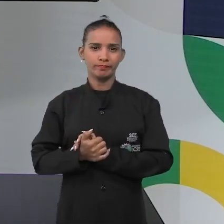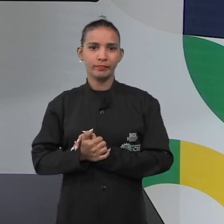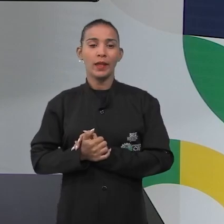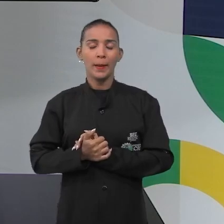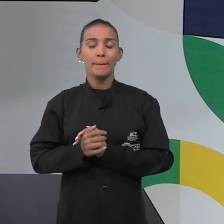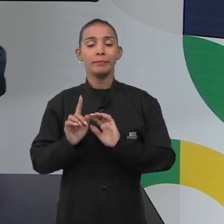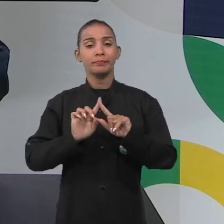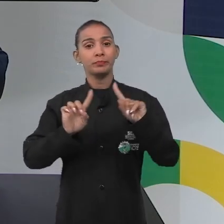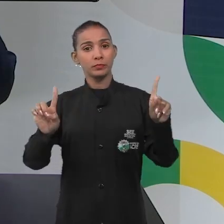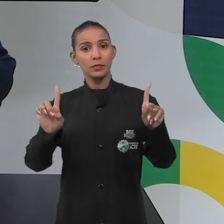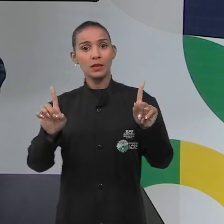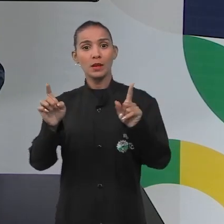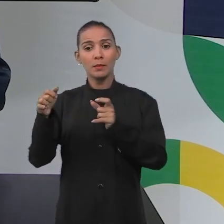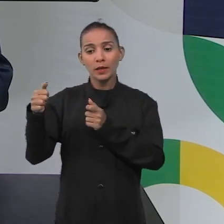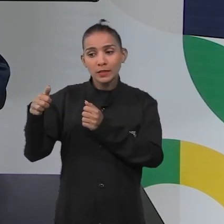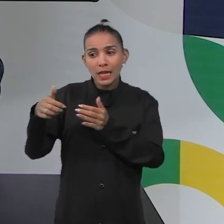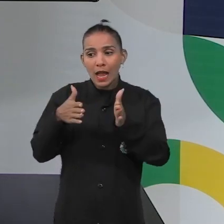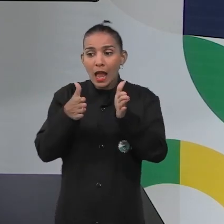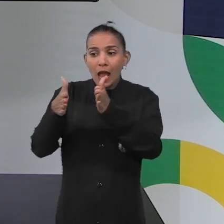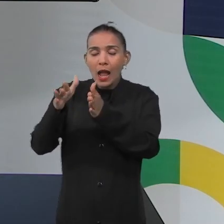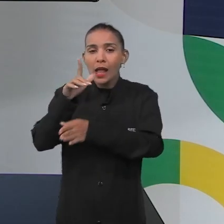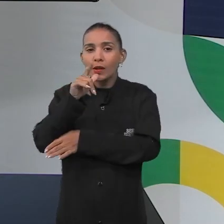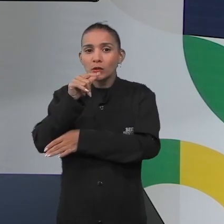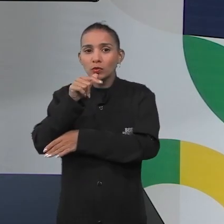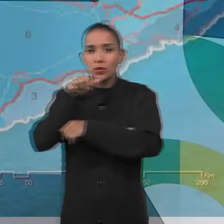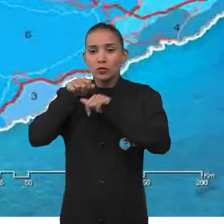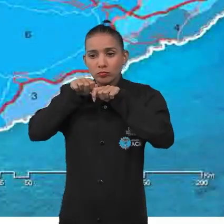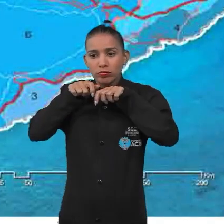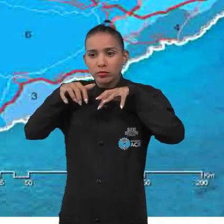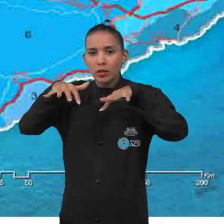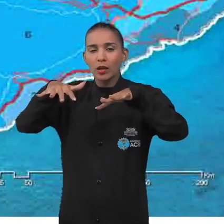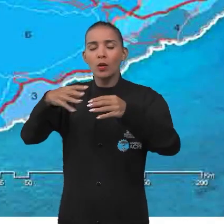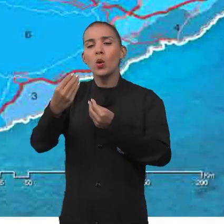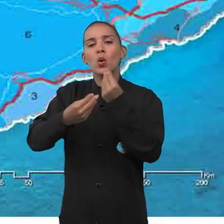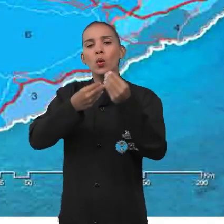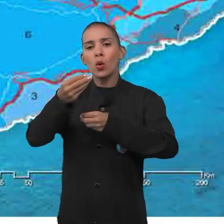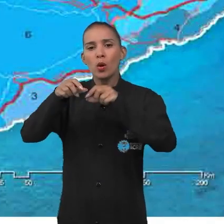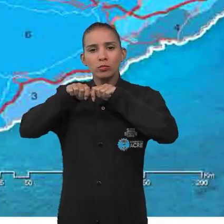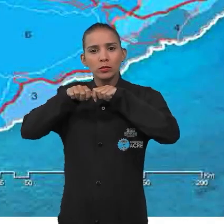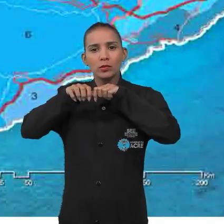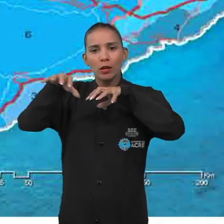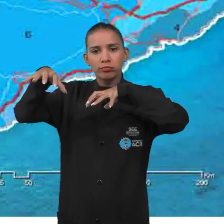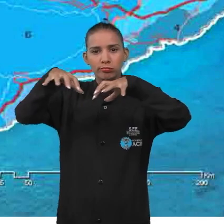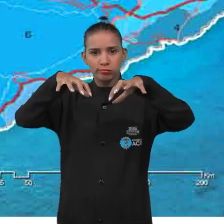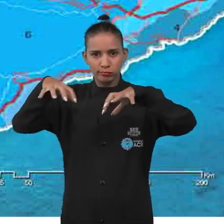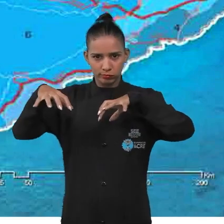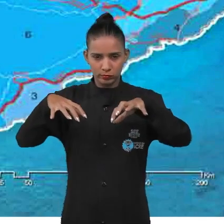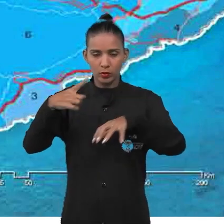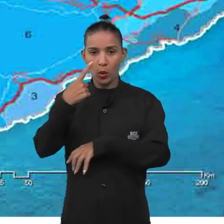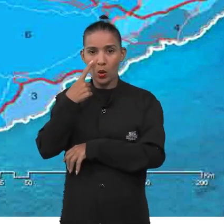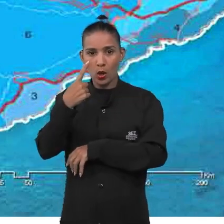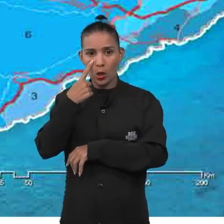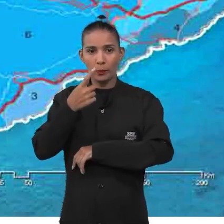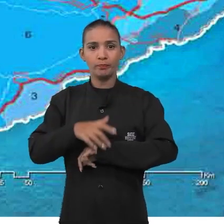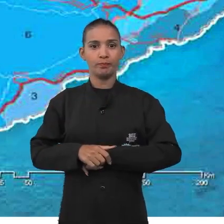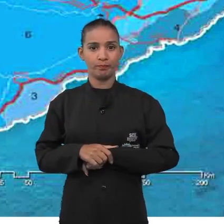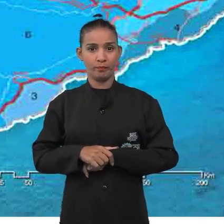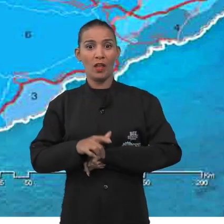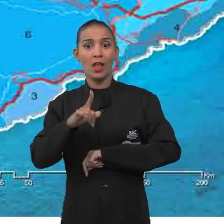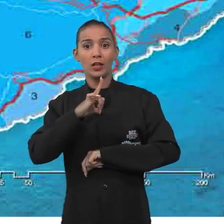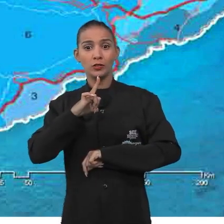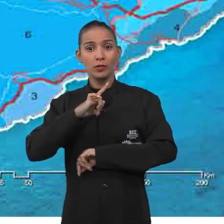hidrográficas acreanas estão distribuídas da seguinte forma, observem o mapa junto comigo. Aqui nós temos